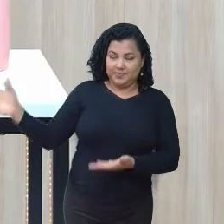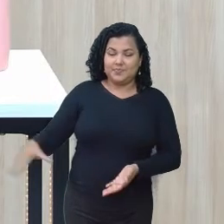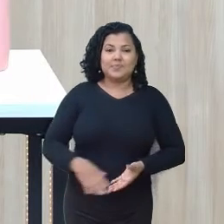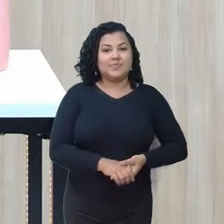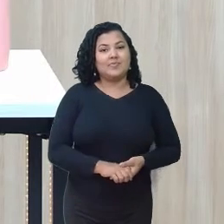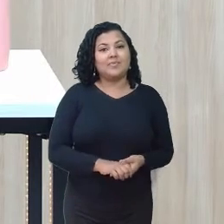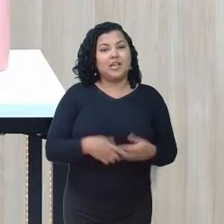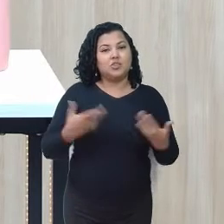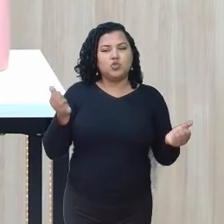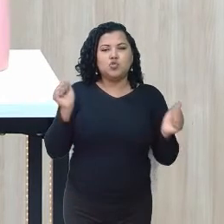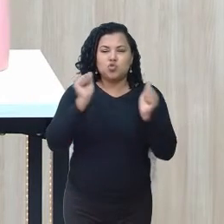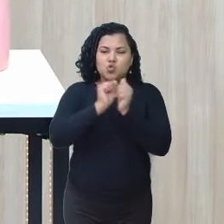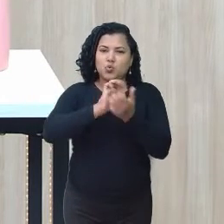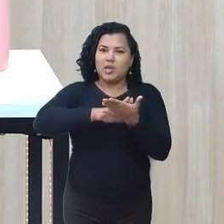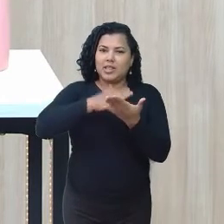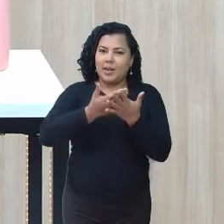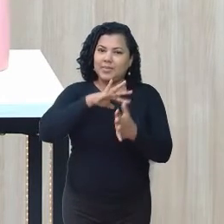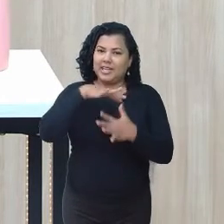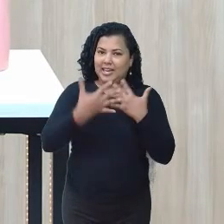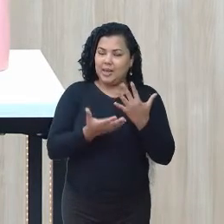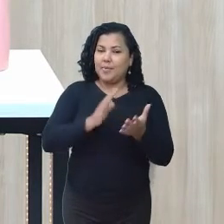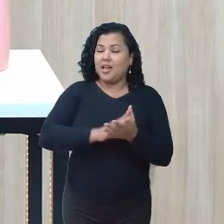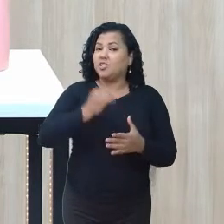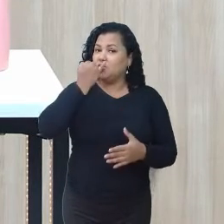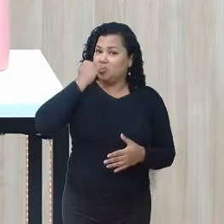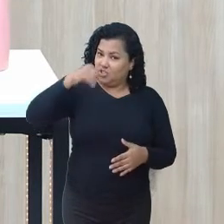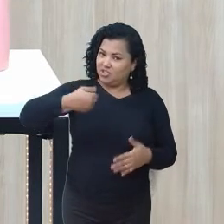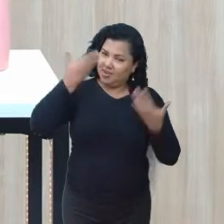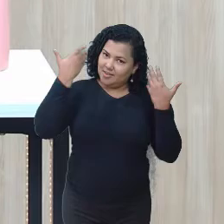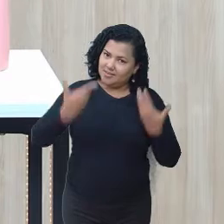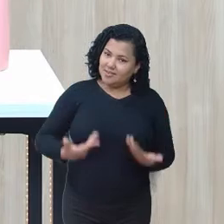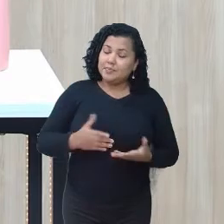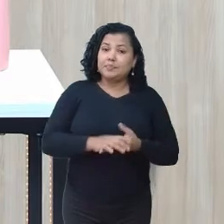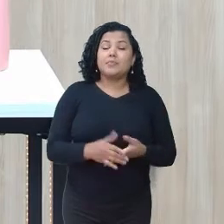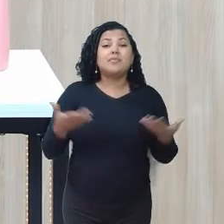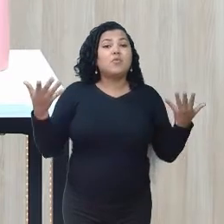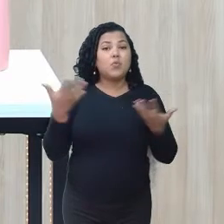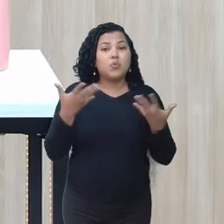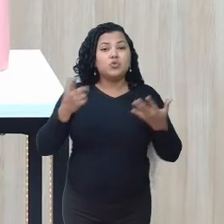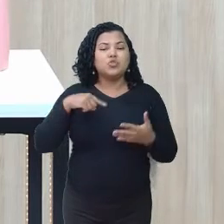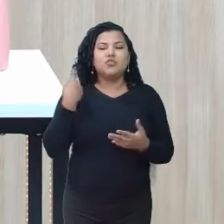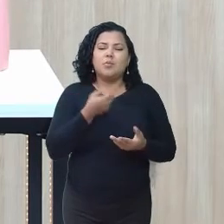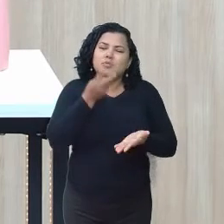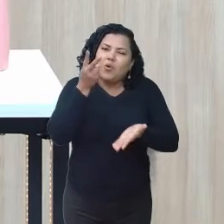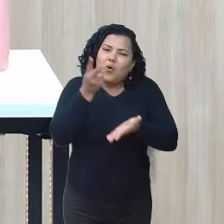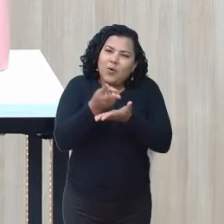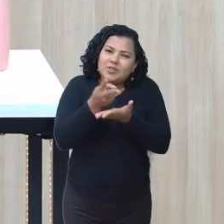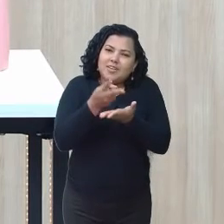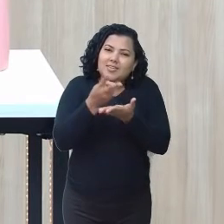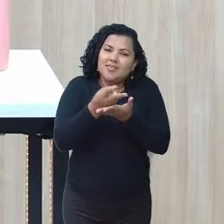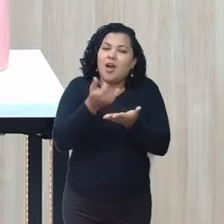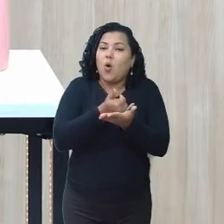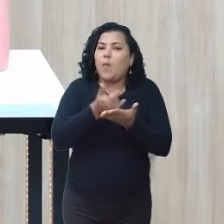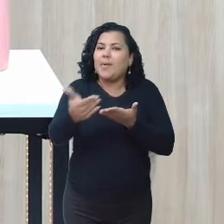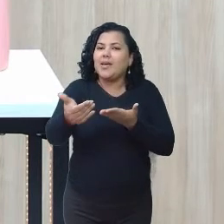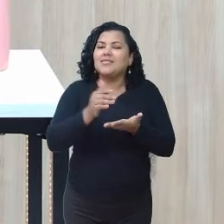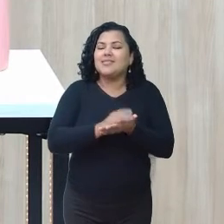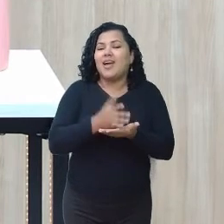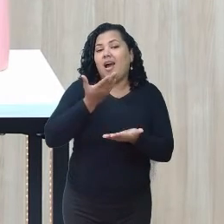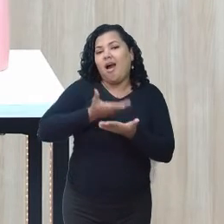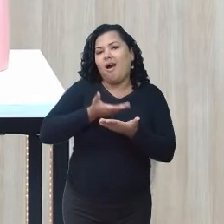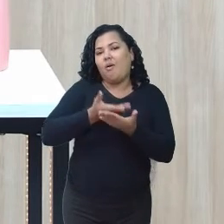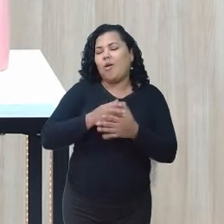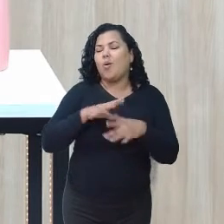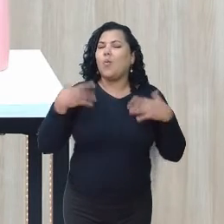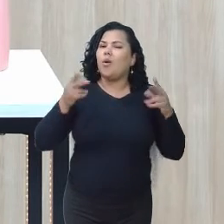Estou aqui com a amiga intérprete de Libras, Jéssica, e vamos hoje começar a nossa aula